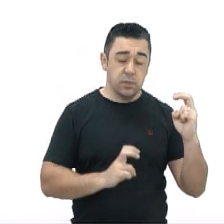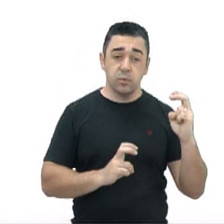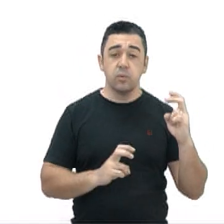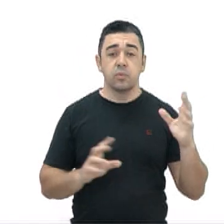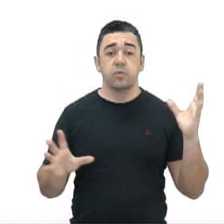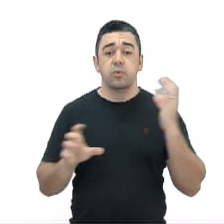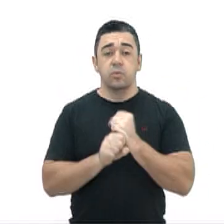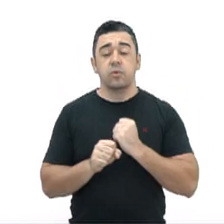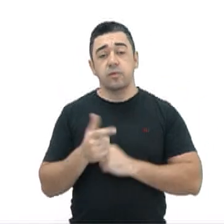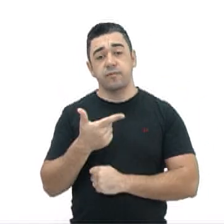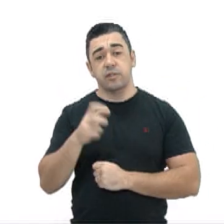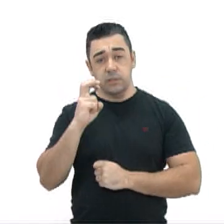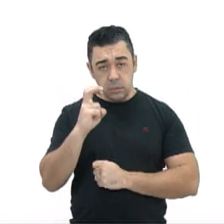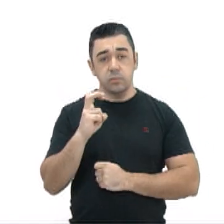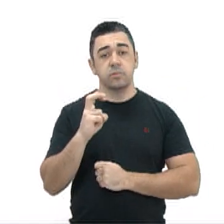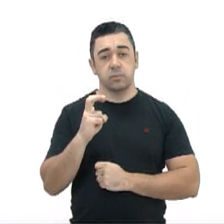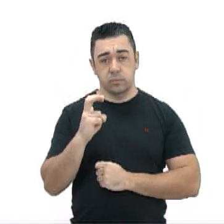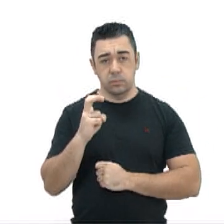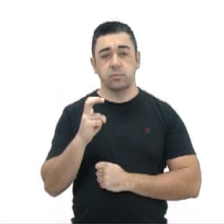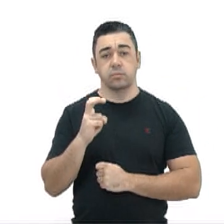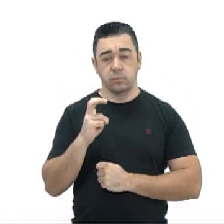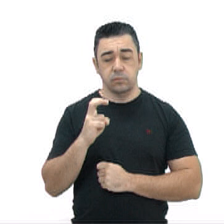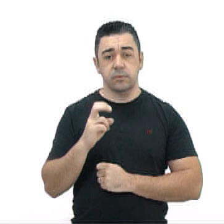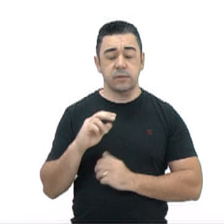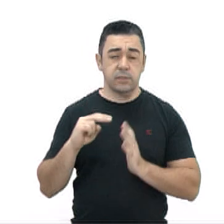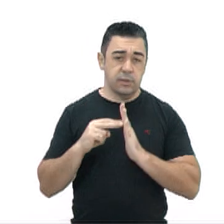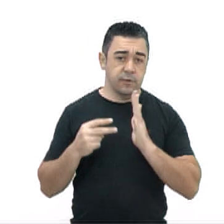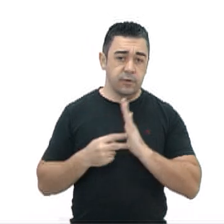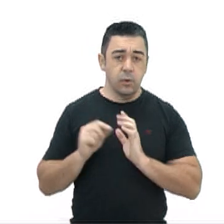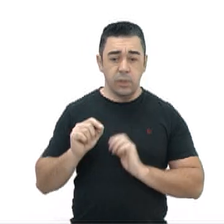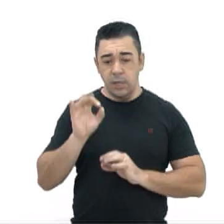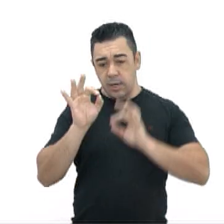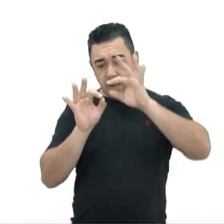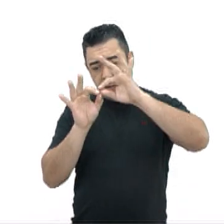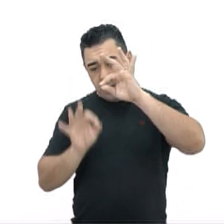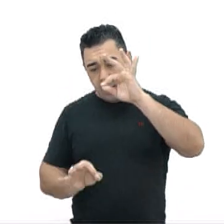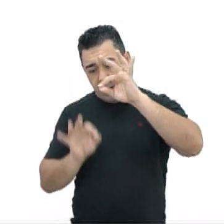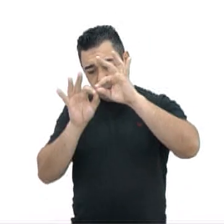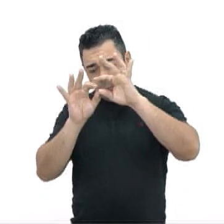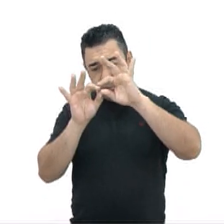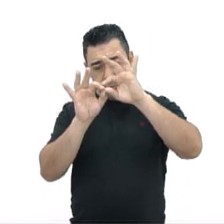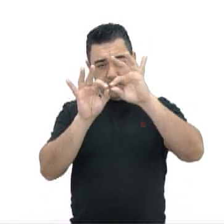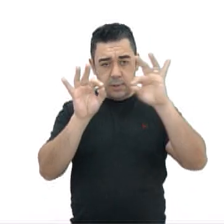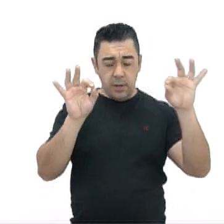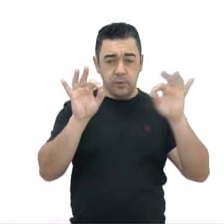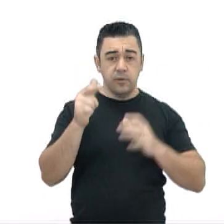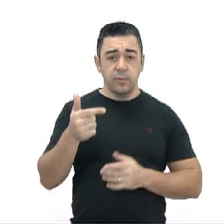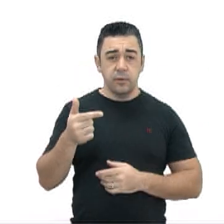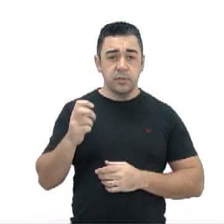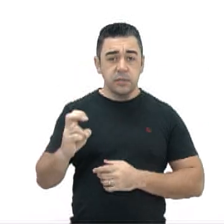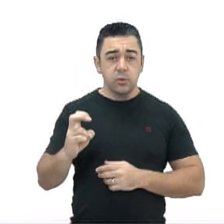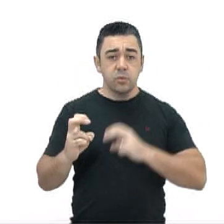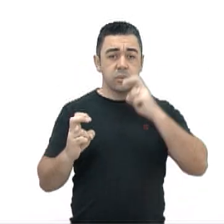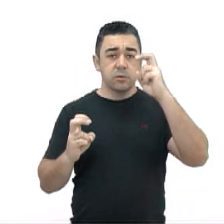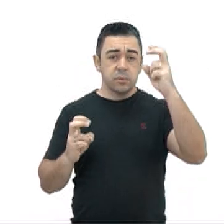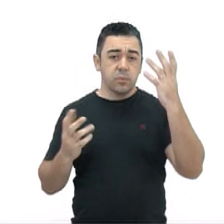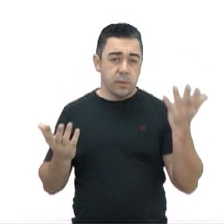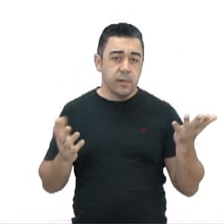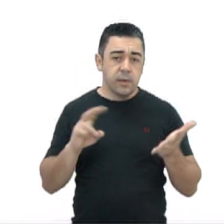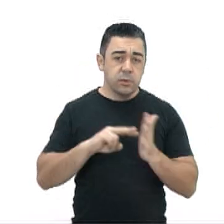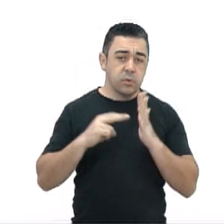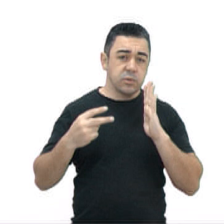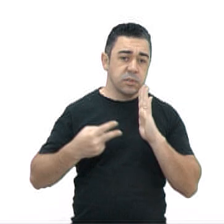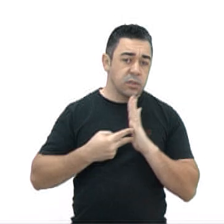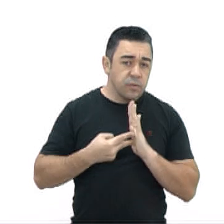certo? O lado dele é 5, ou seja, o lado de um quadrado cuja área é 25 é igual a 5. É isso que